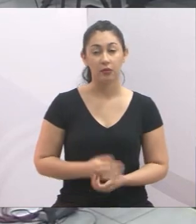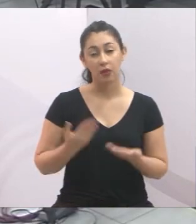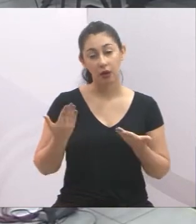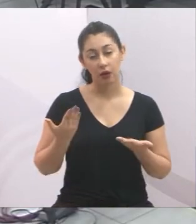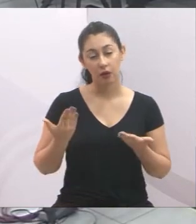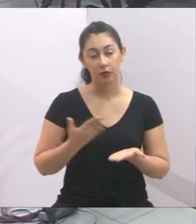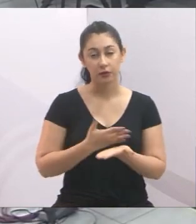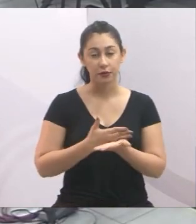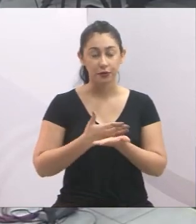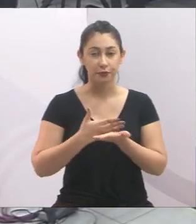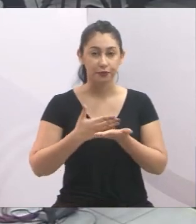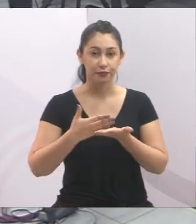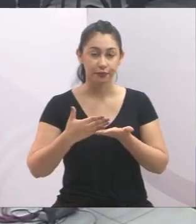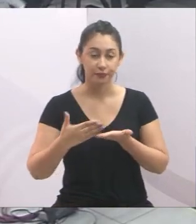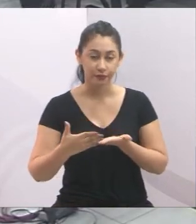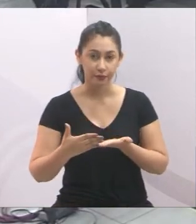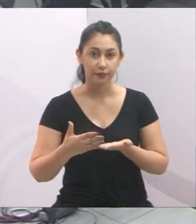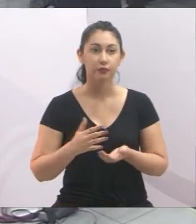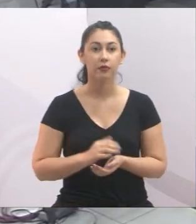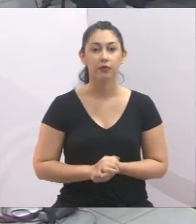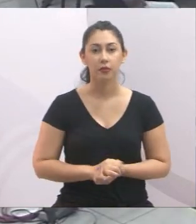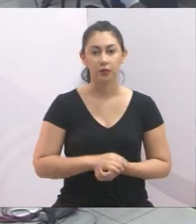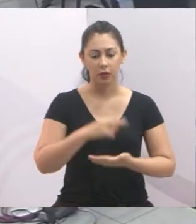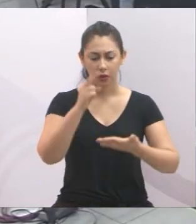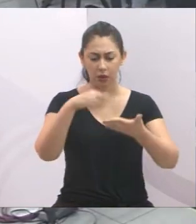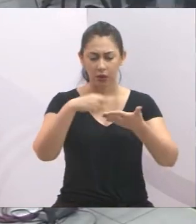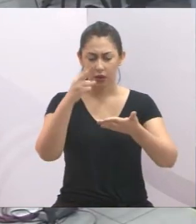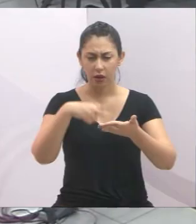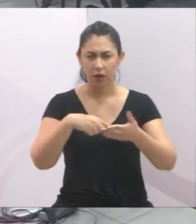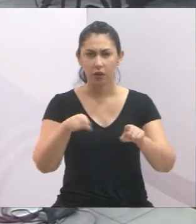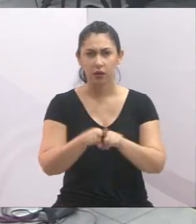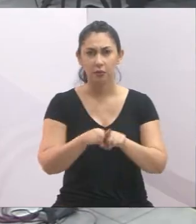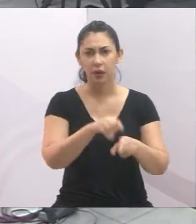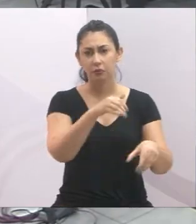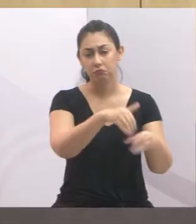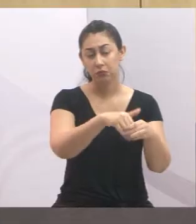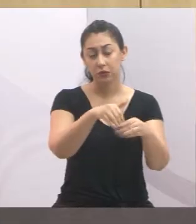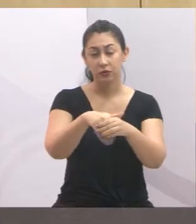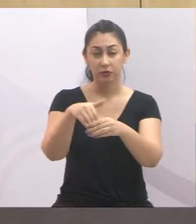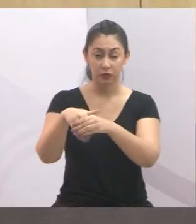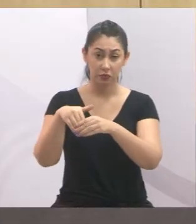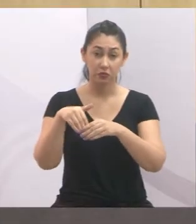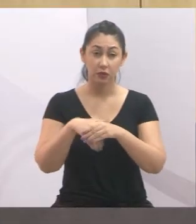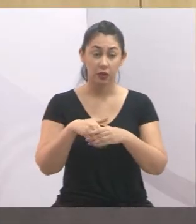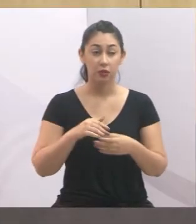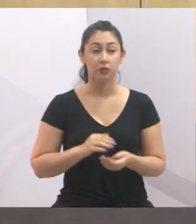Passaremos agora à fase da ordem do dia, em que serão lidos e votados, conforme disciplinado,